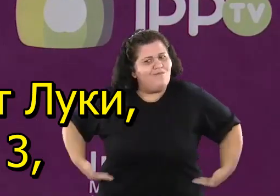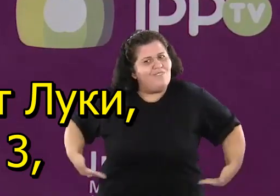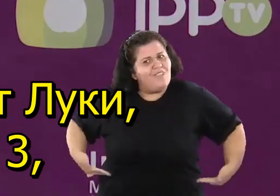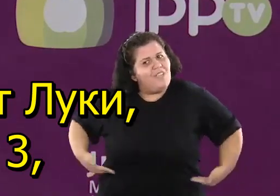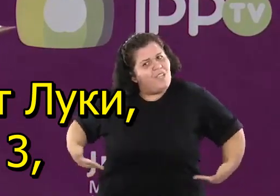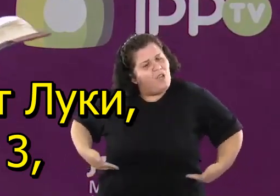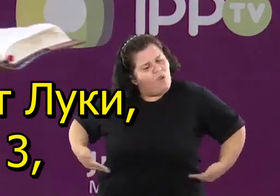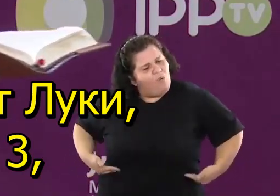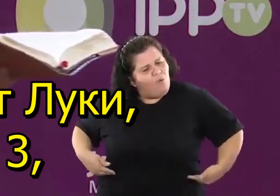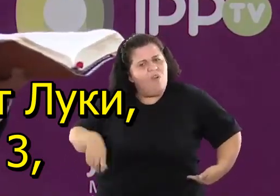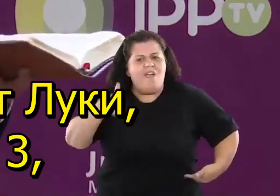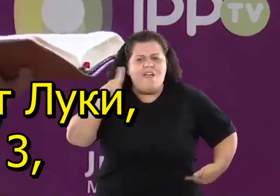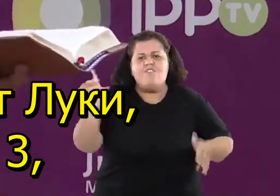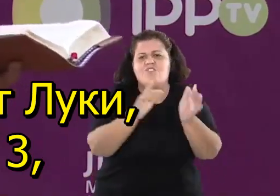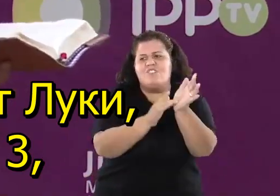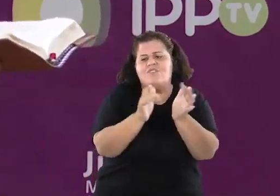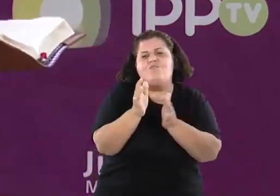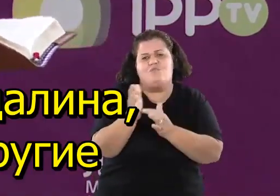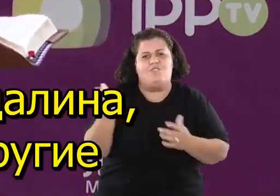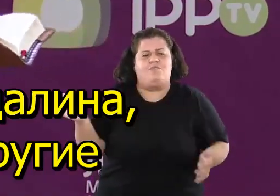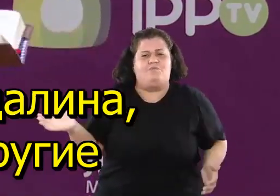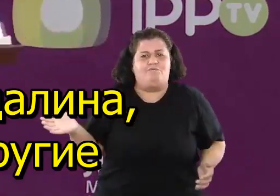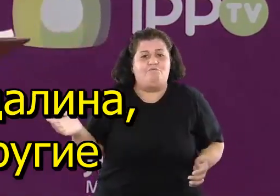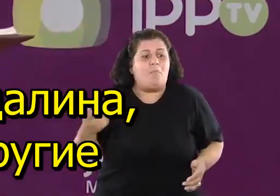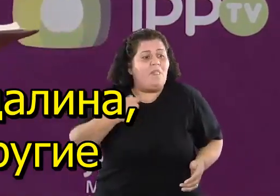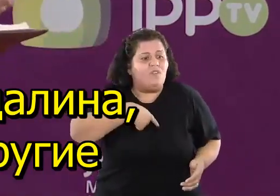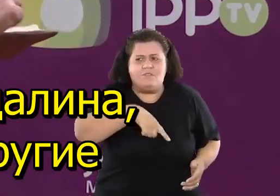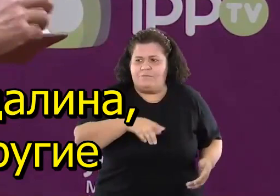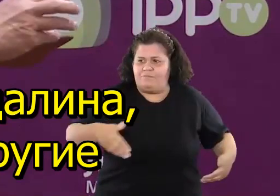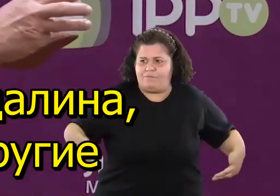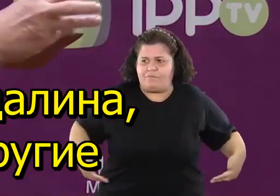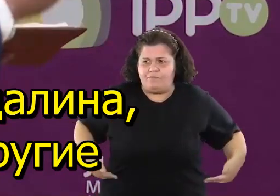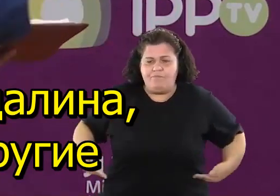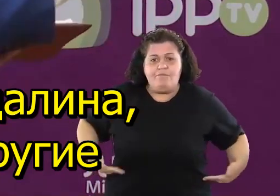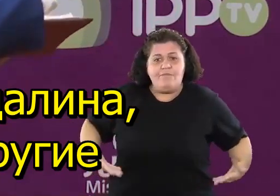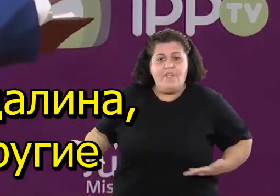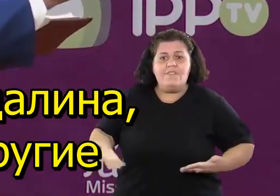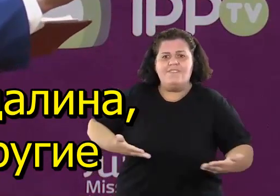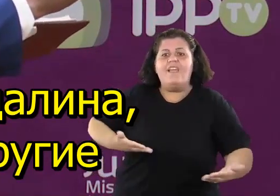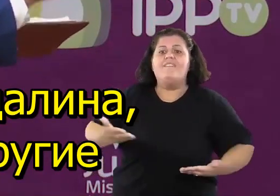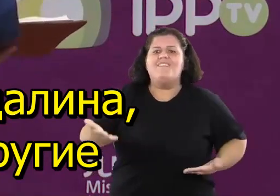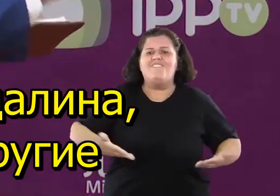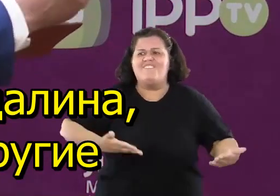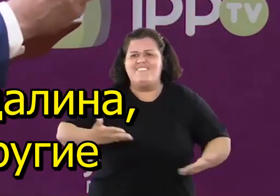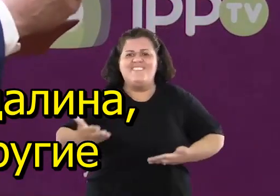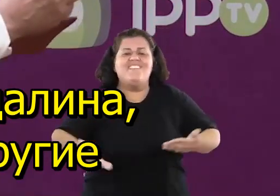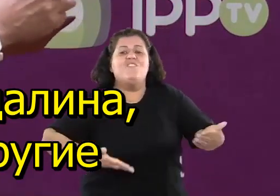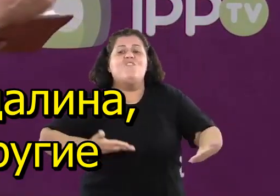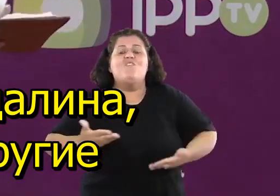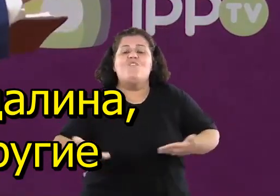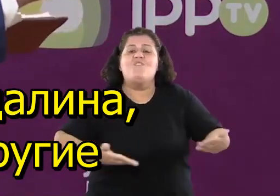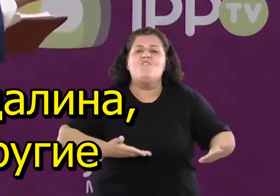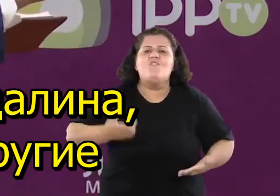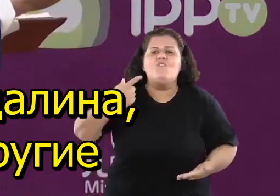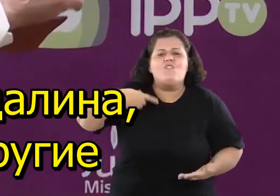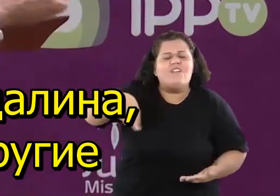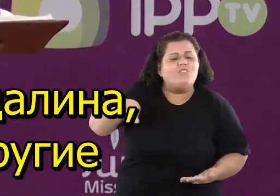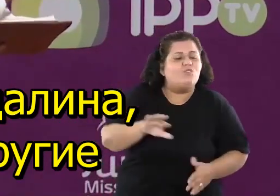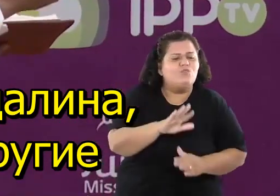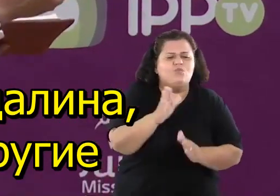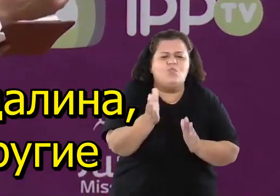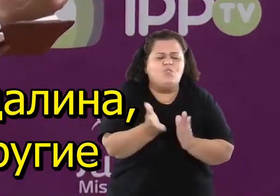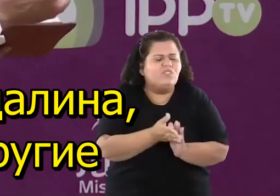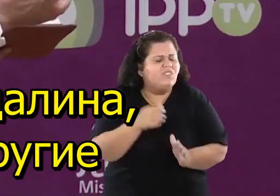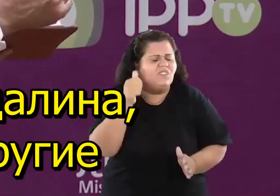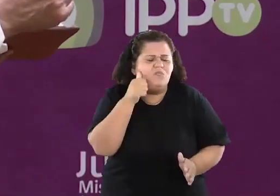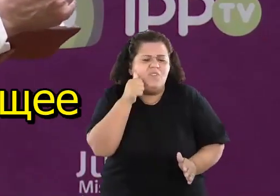capítulo 8, a partir do verso 3, foram essas mulheres, Maria Madalena, Joana, Susana e